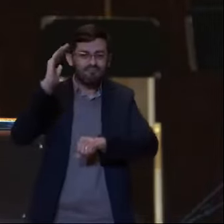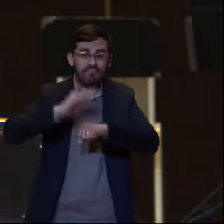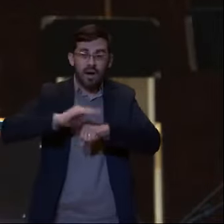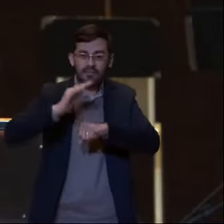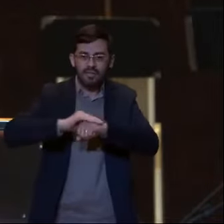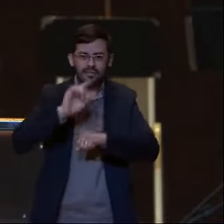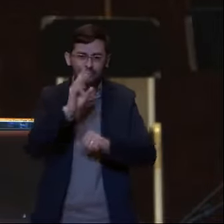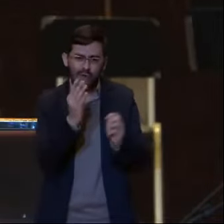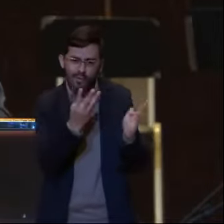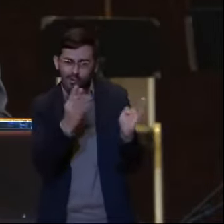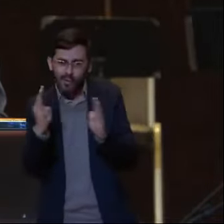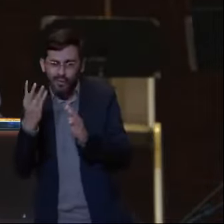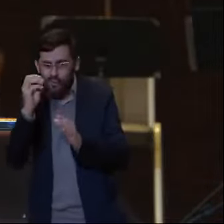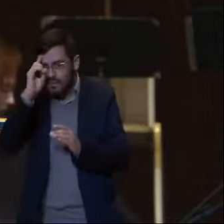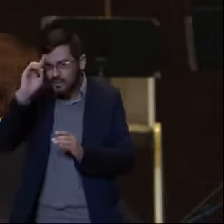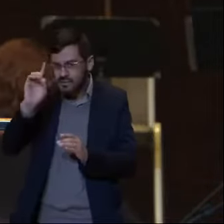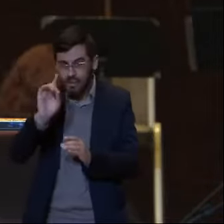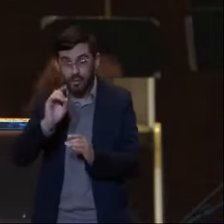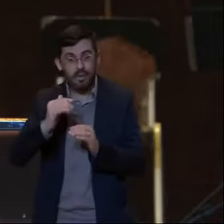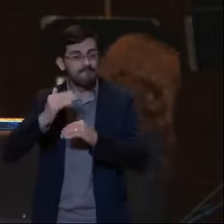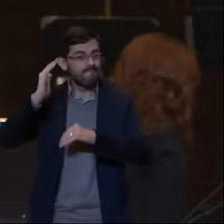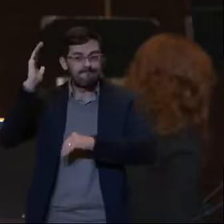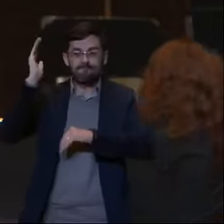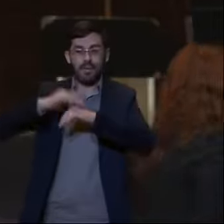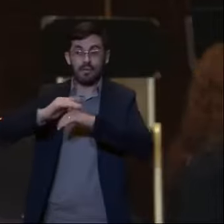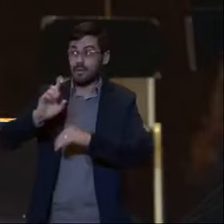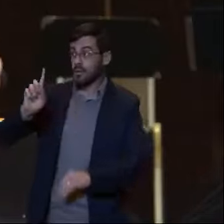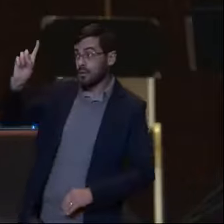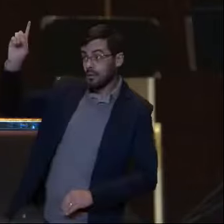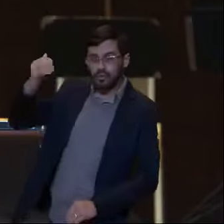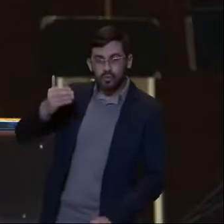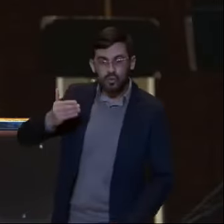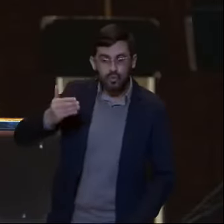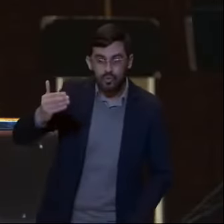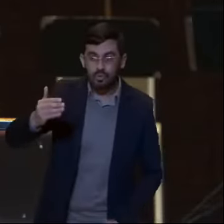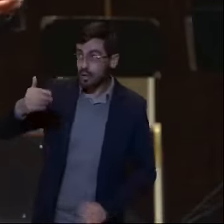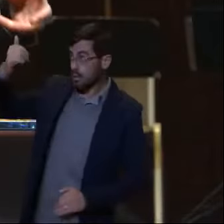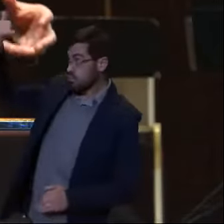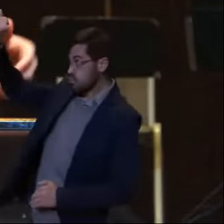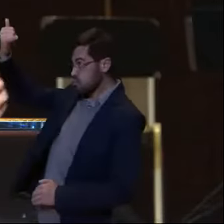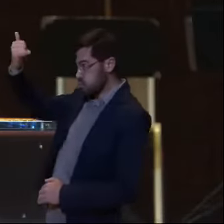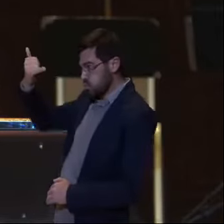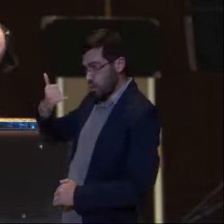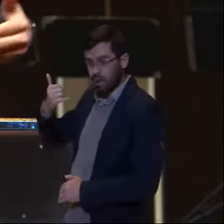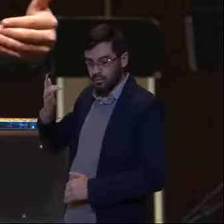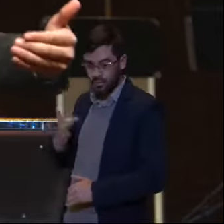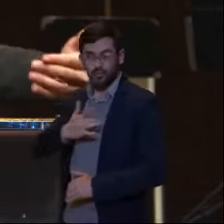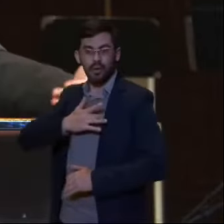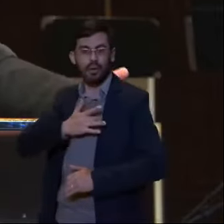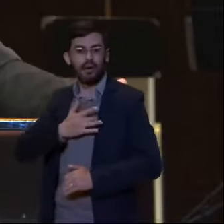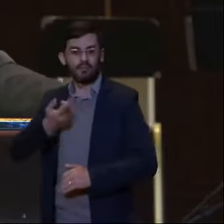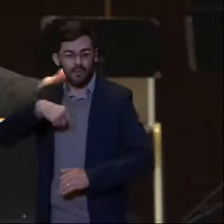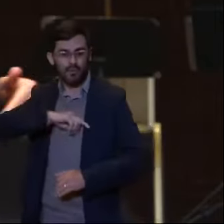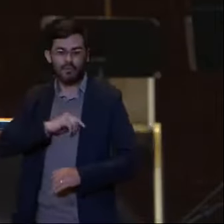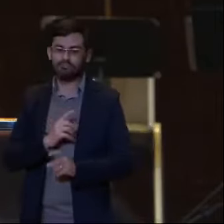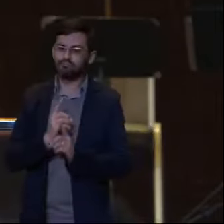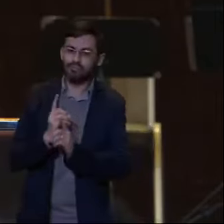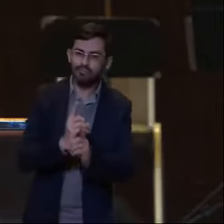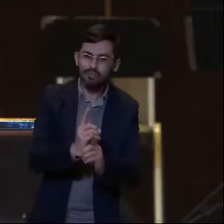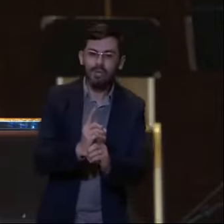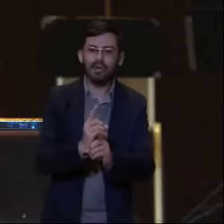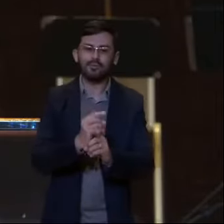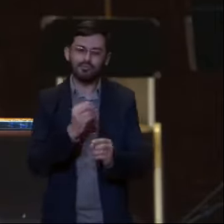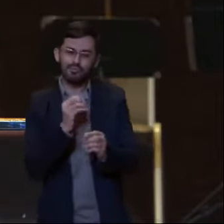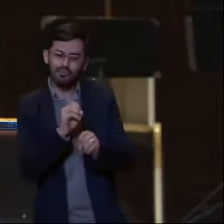de uma campanha de 40 dias. Que Deus continue a falar conosco, a nos mobilizar para esse discipulado de